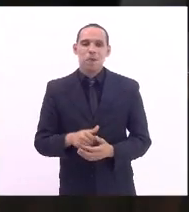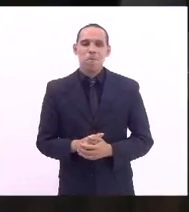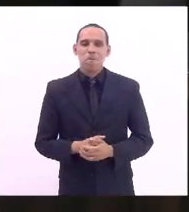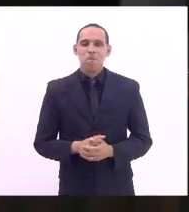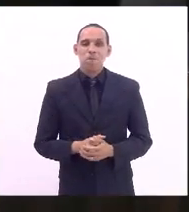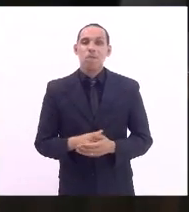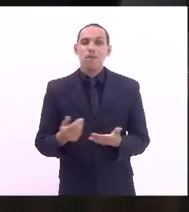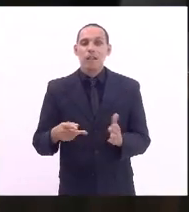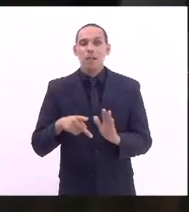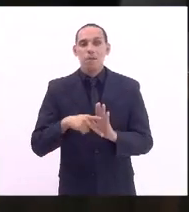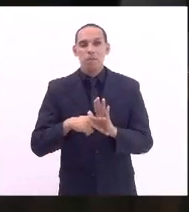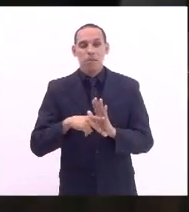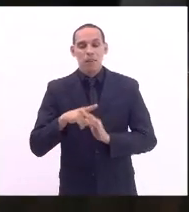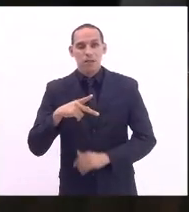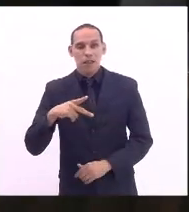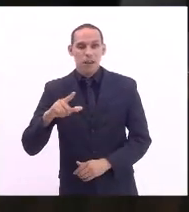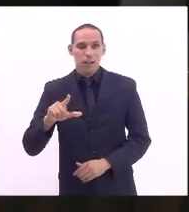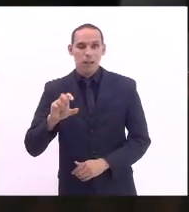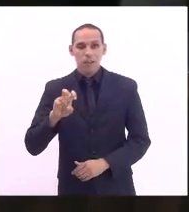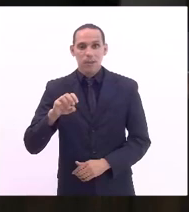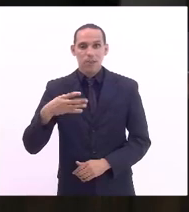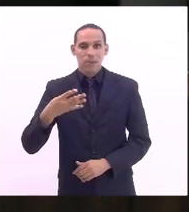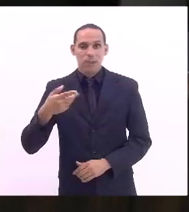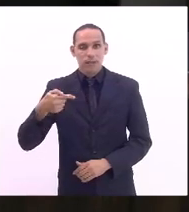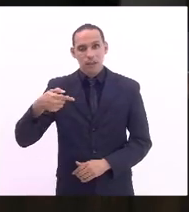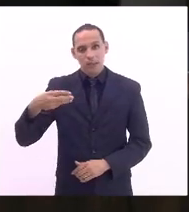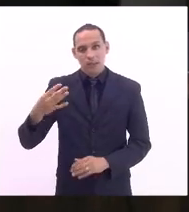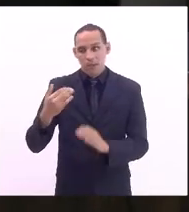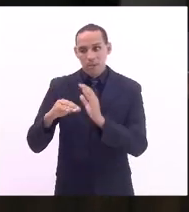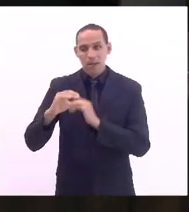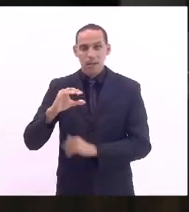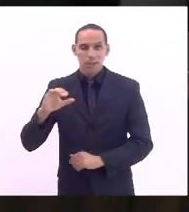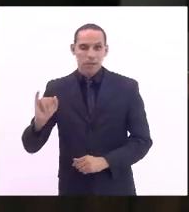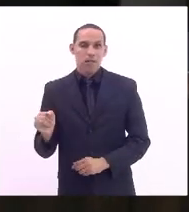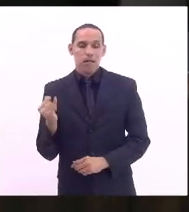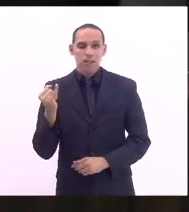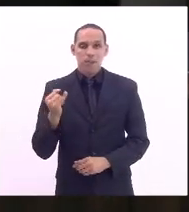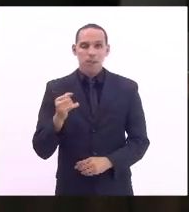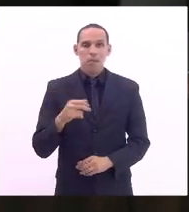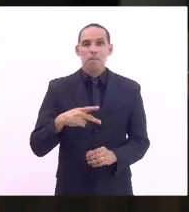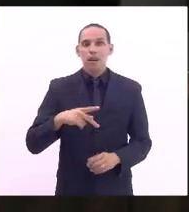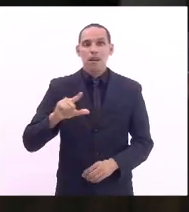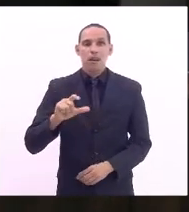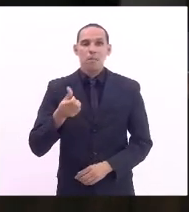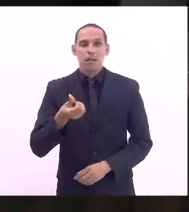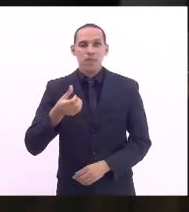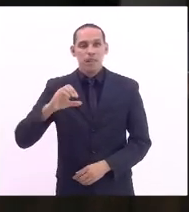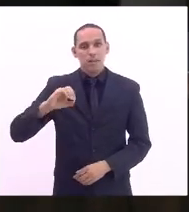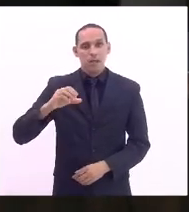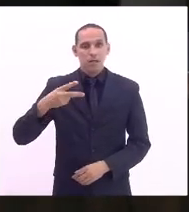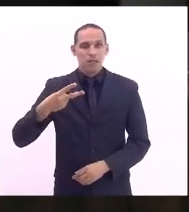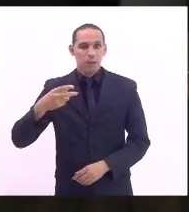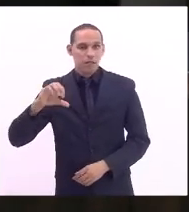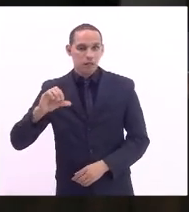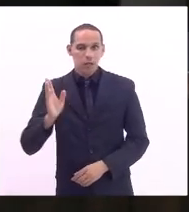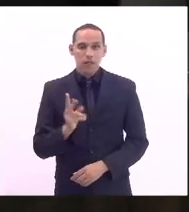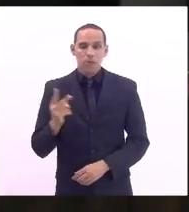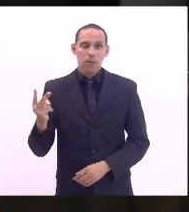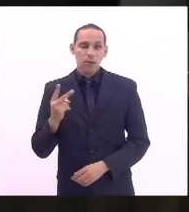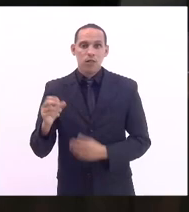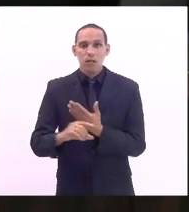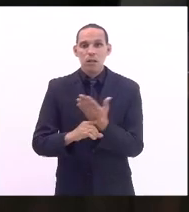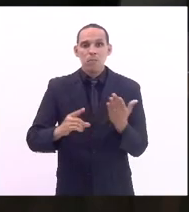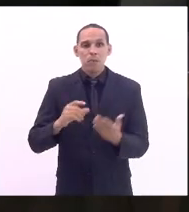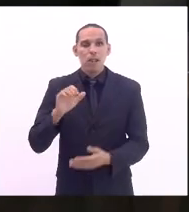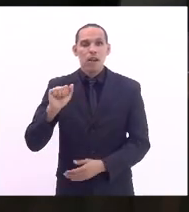o projeto de lei 5473 será remetido à CCJ. Projeto de lei 6029 de 22, de autoria do deputado Alexandre